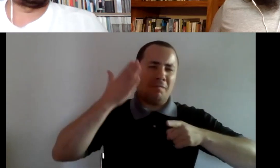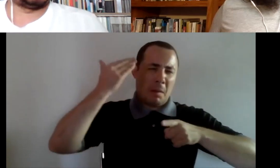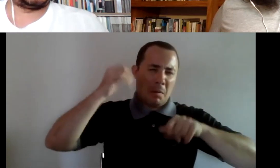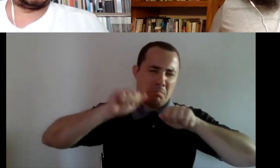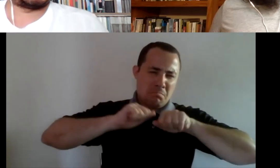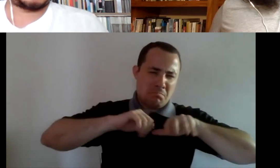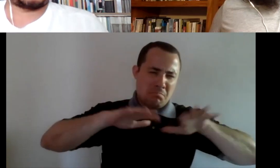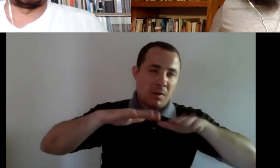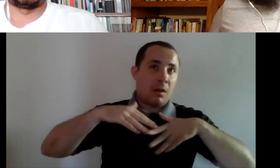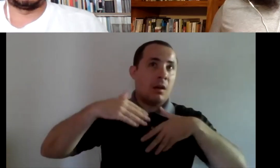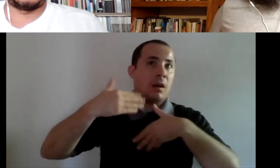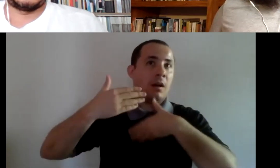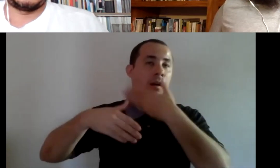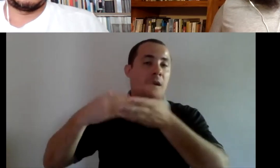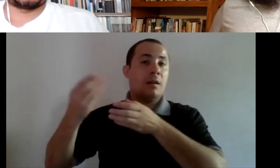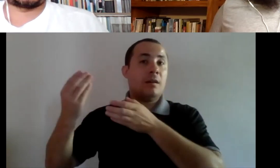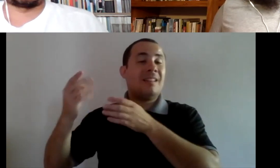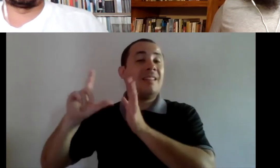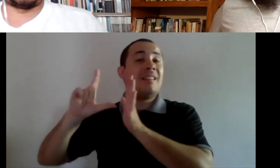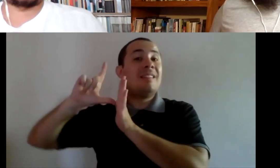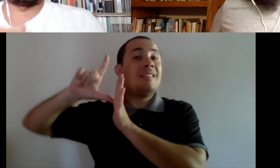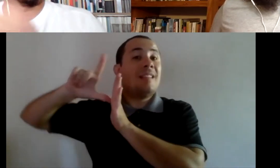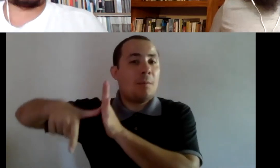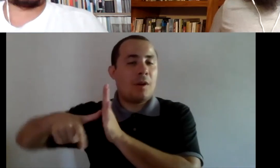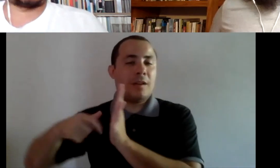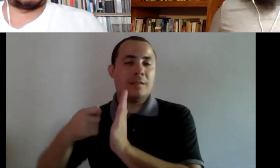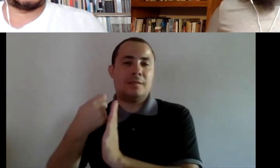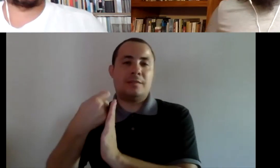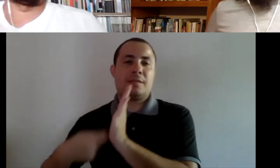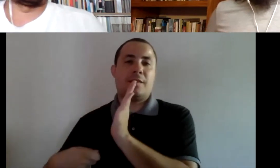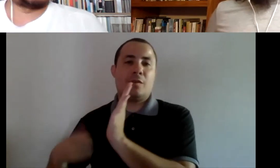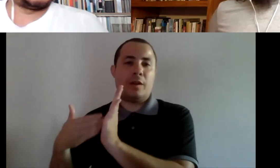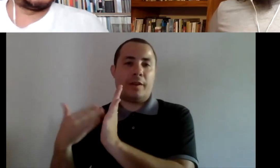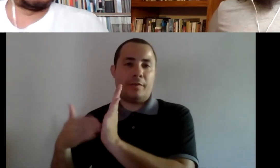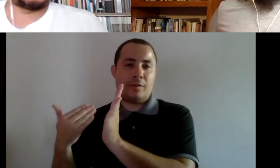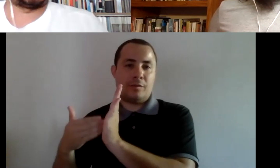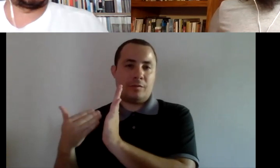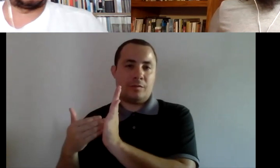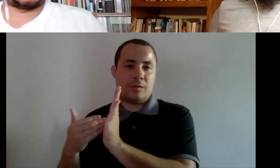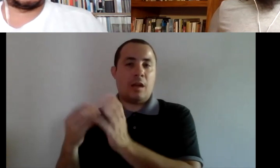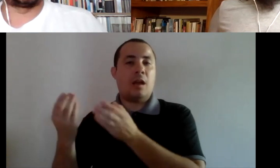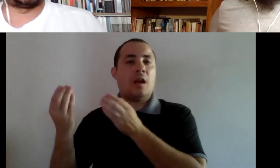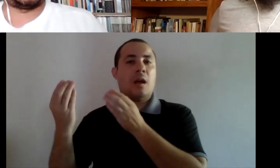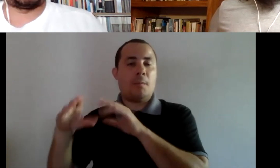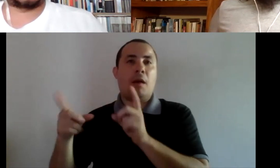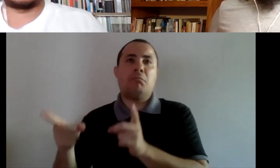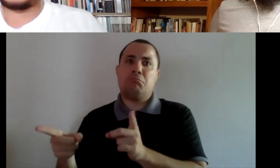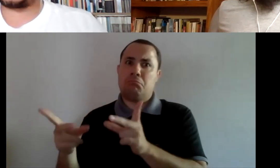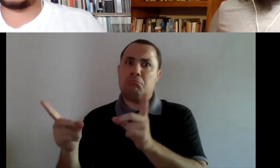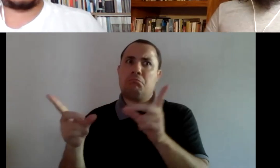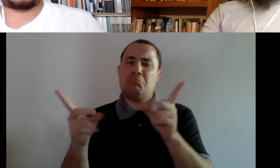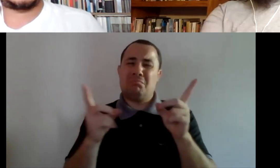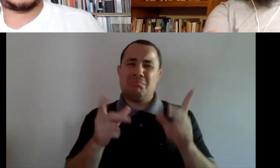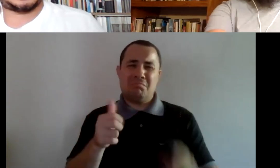editora de Minas, a Macondo, vendeu rapidamente, depois vendeu mais uma tiragem,